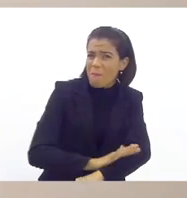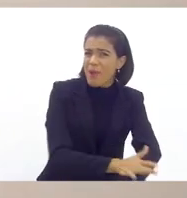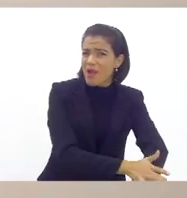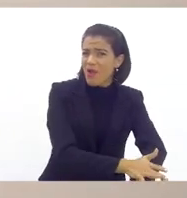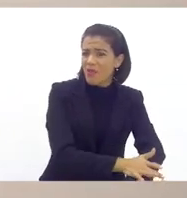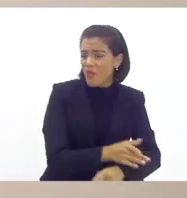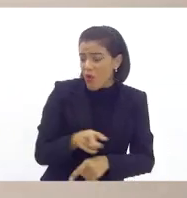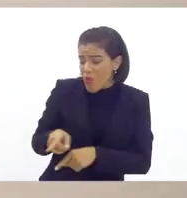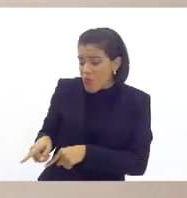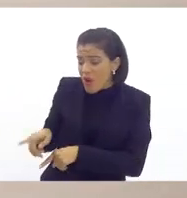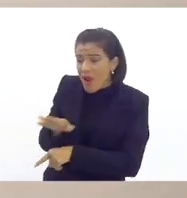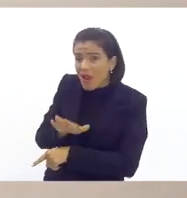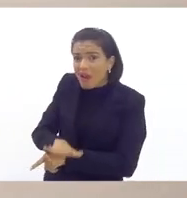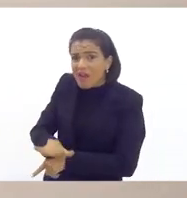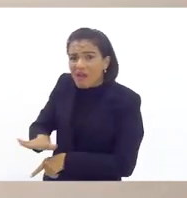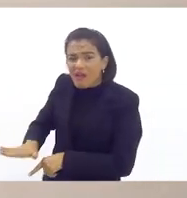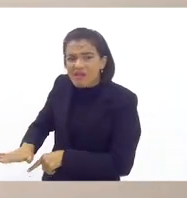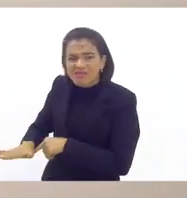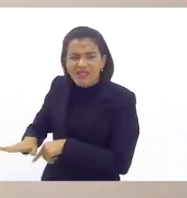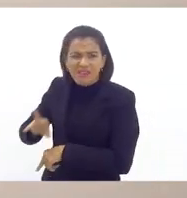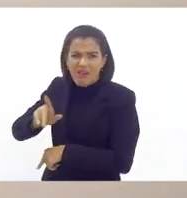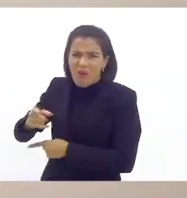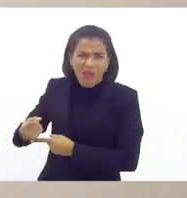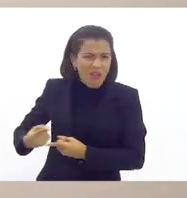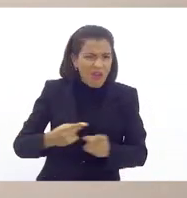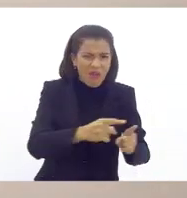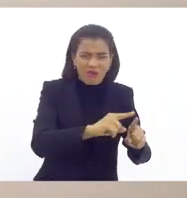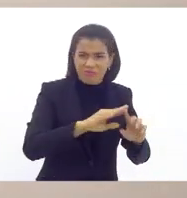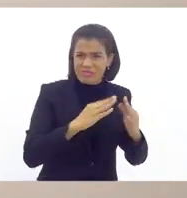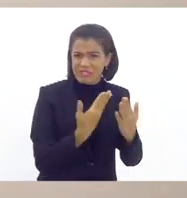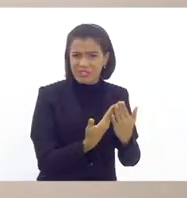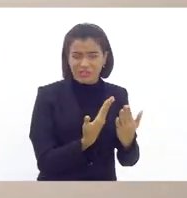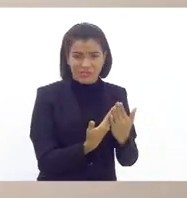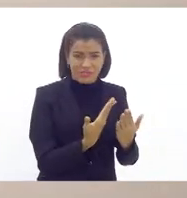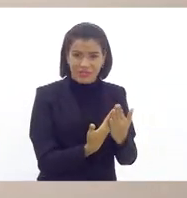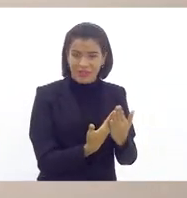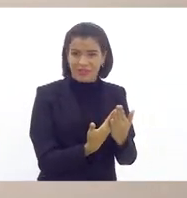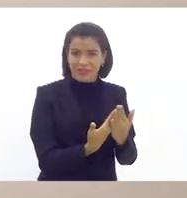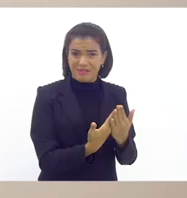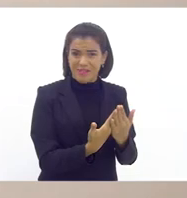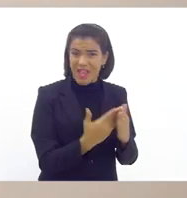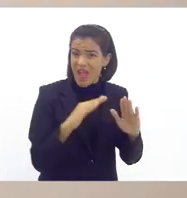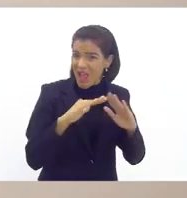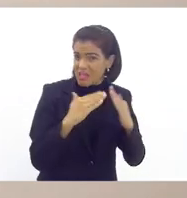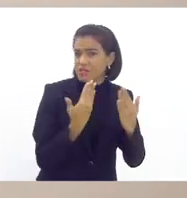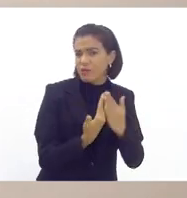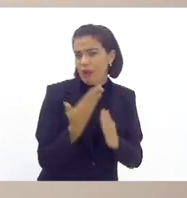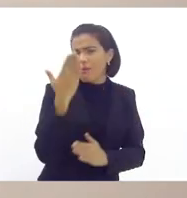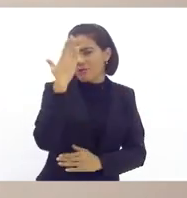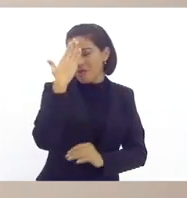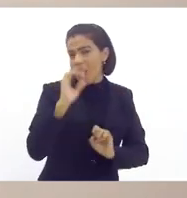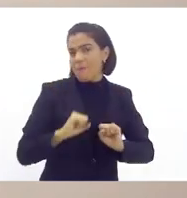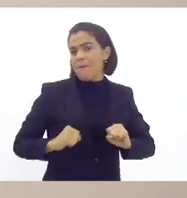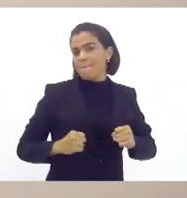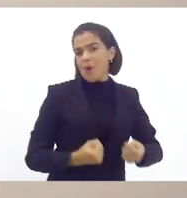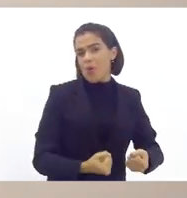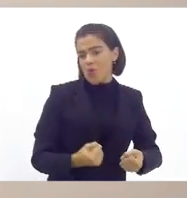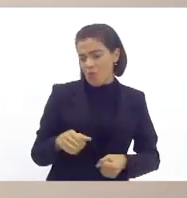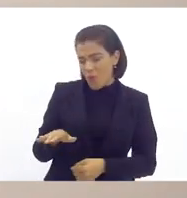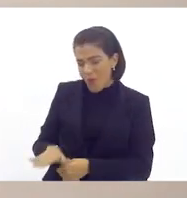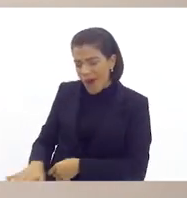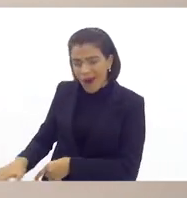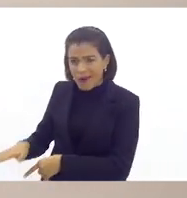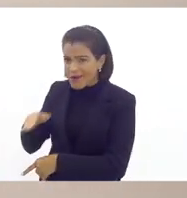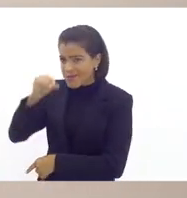contra uma criança, não contra a escola. A escola sabe se defender, uma criança